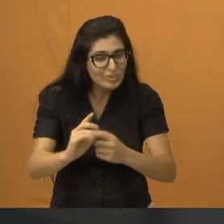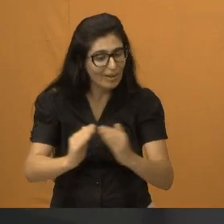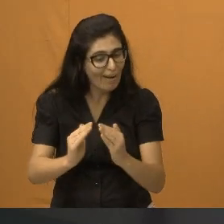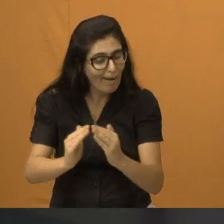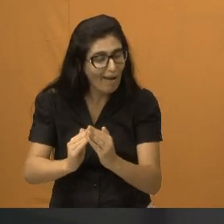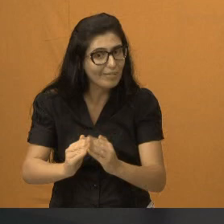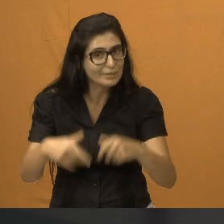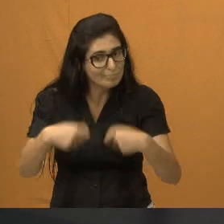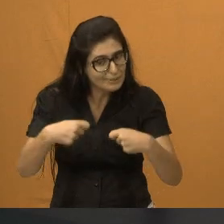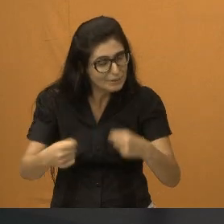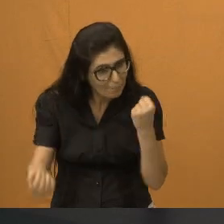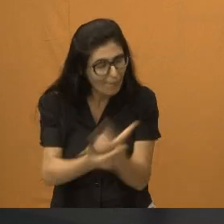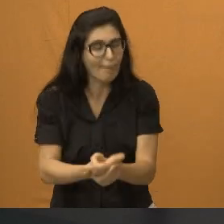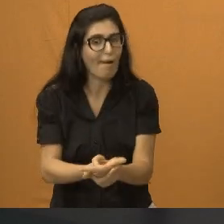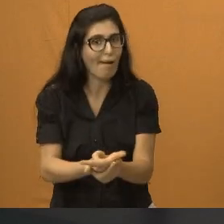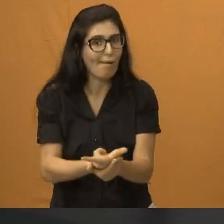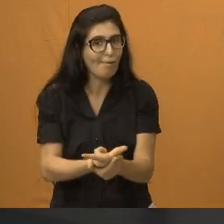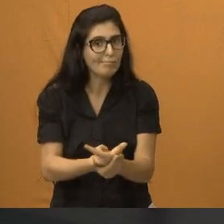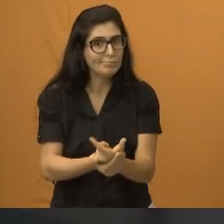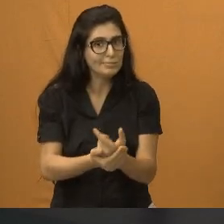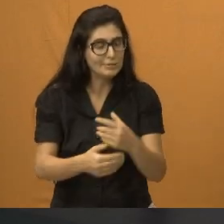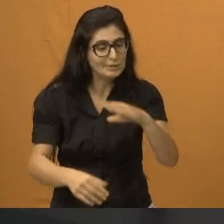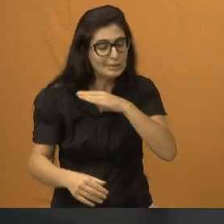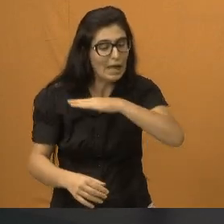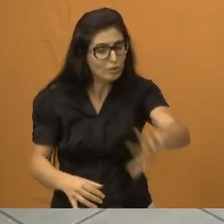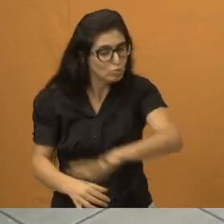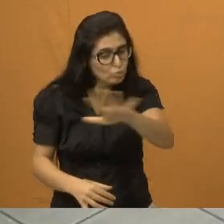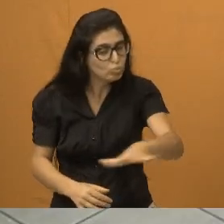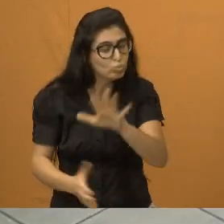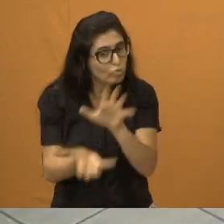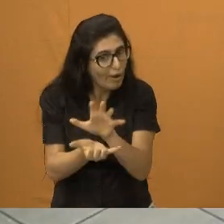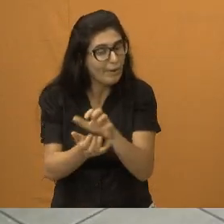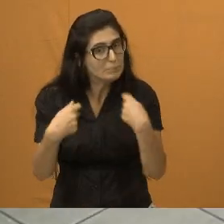para o povo, toda a nossa cidade de Jacareí. Ok.